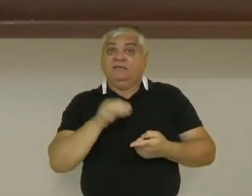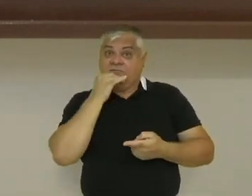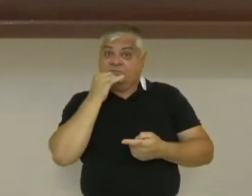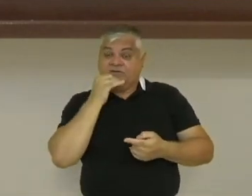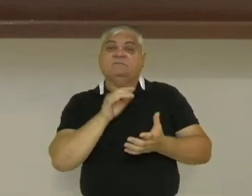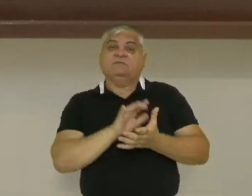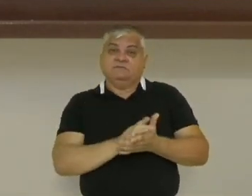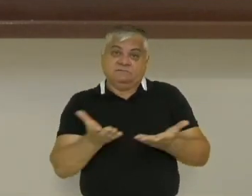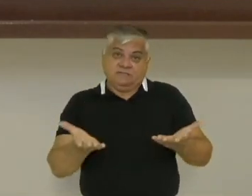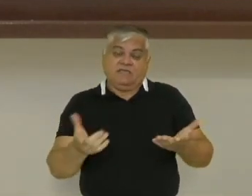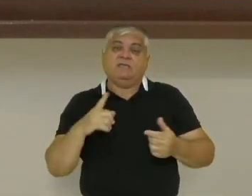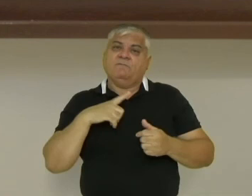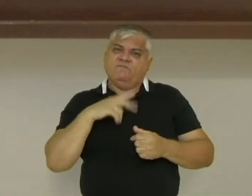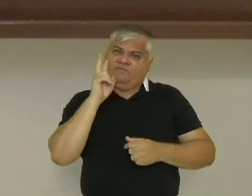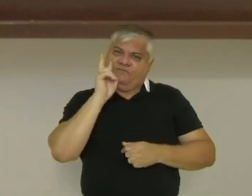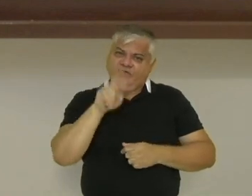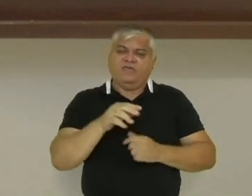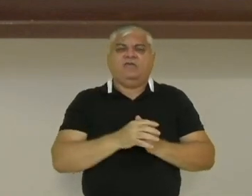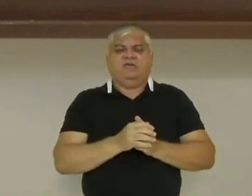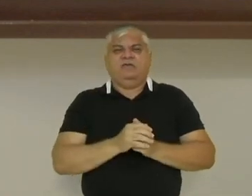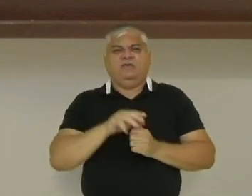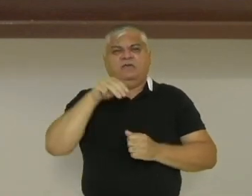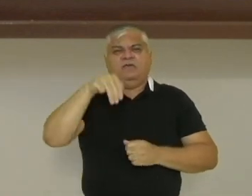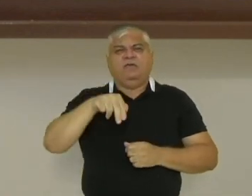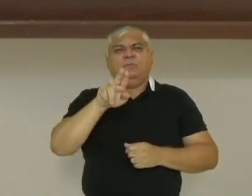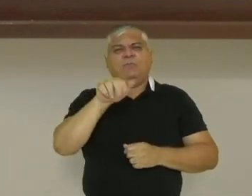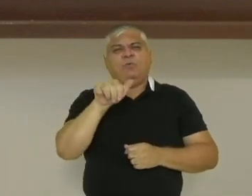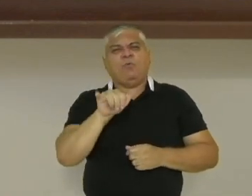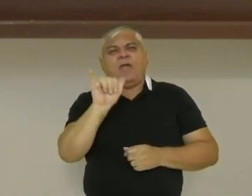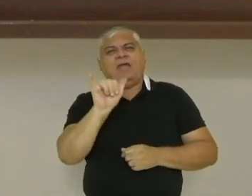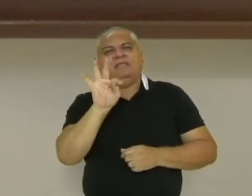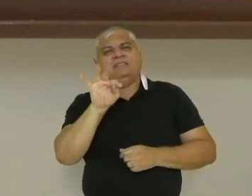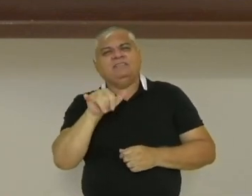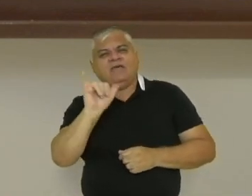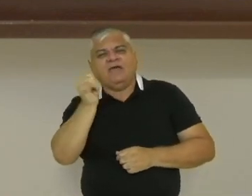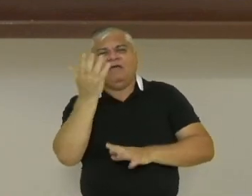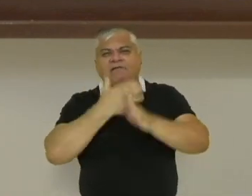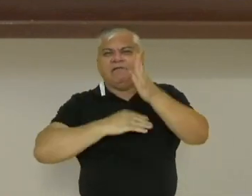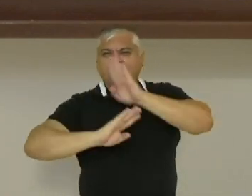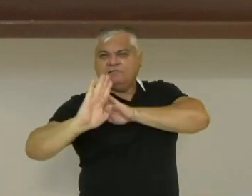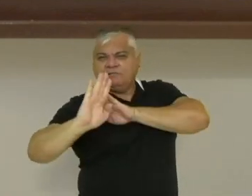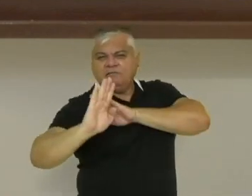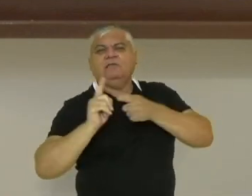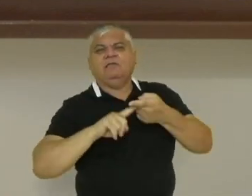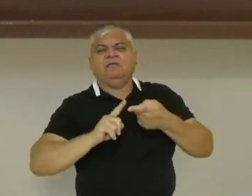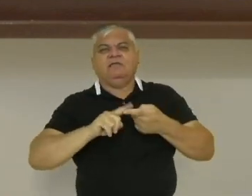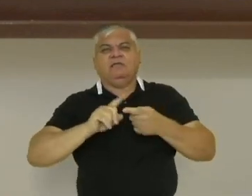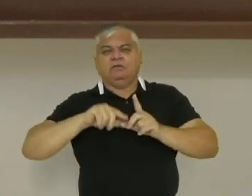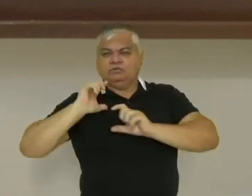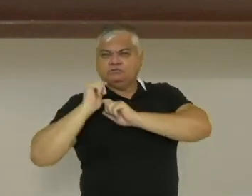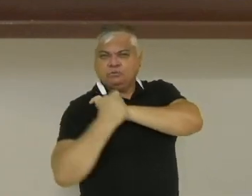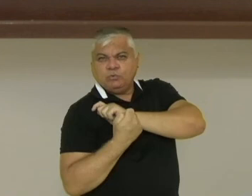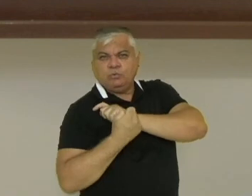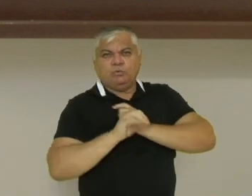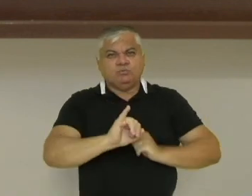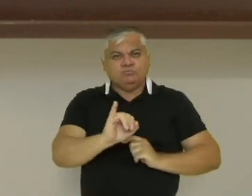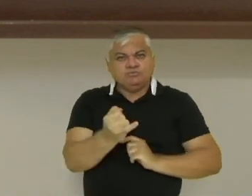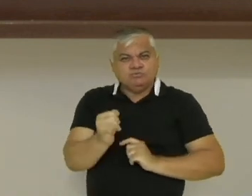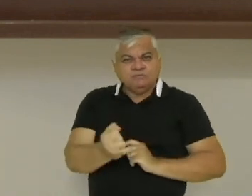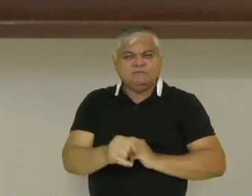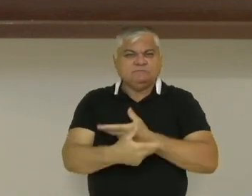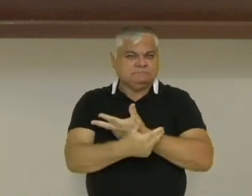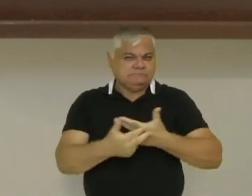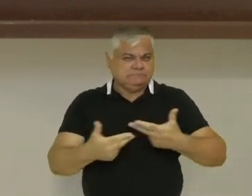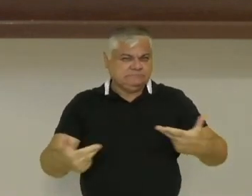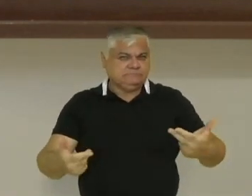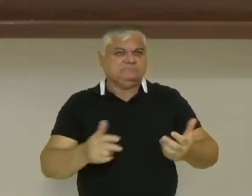são exatamente, você pode ver elas no Muay Thai, no Karatê, outras lutas são especificamente do Judô, do Jiu-Jitsu, são lutas mais embaixo,